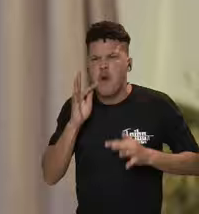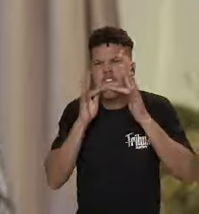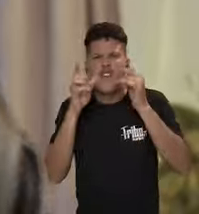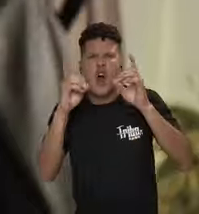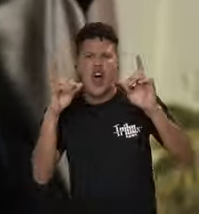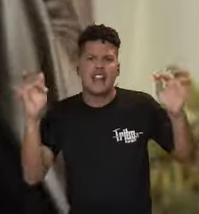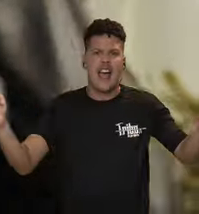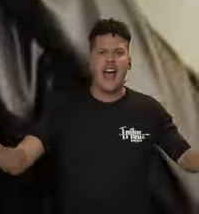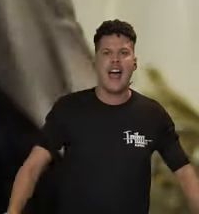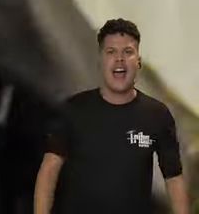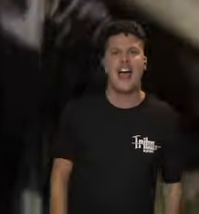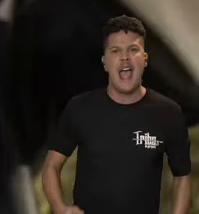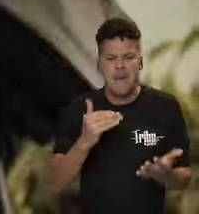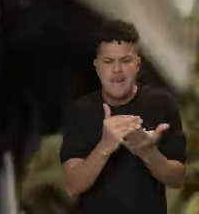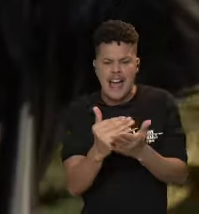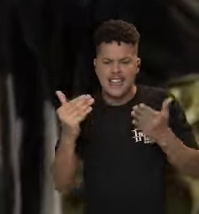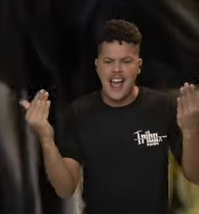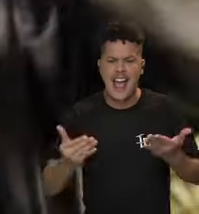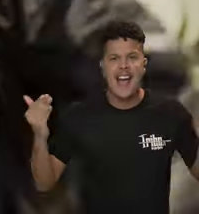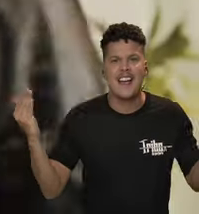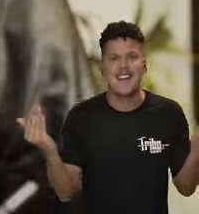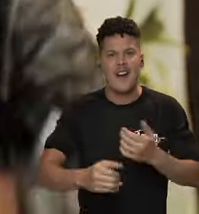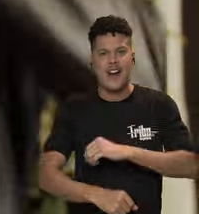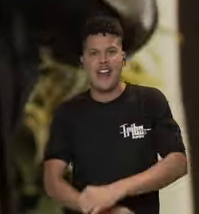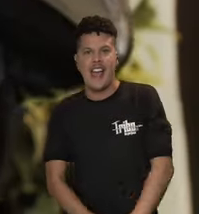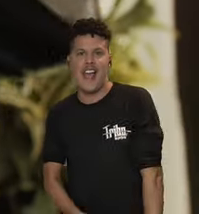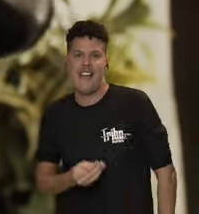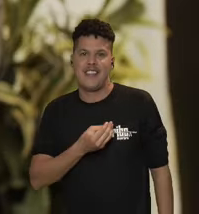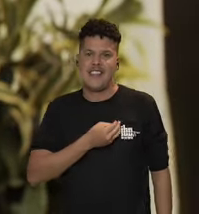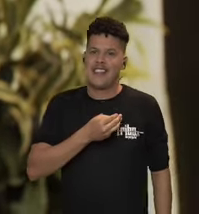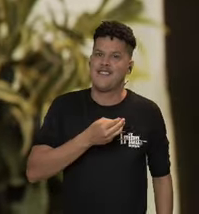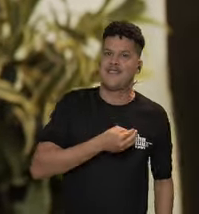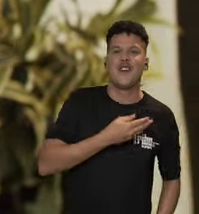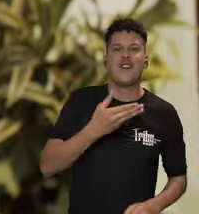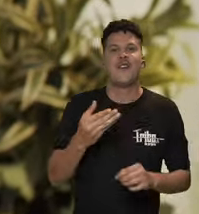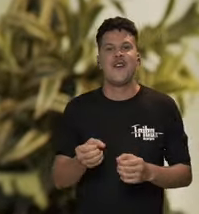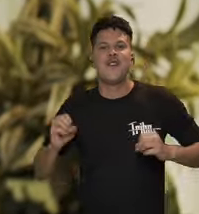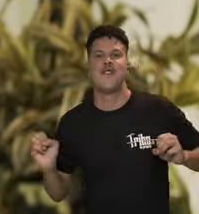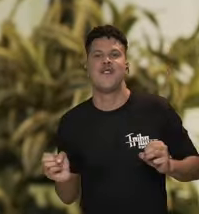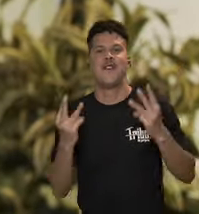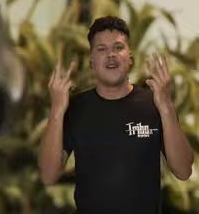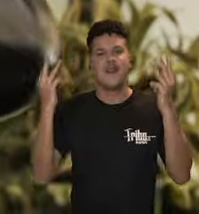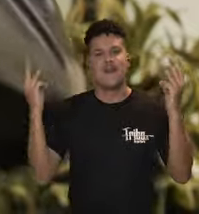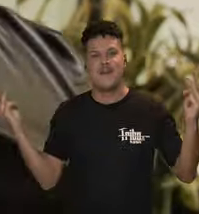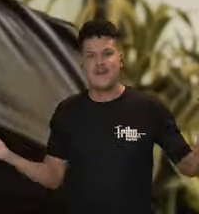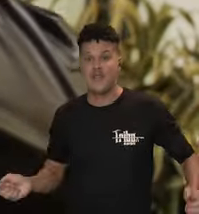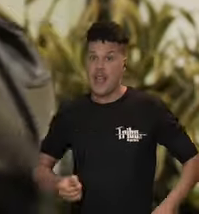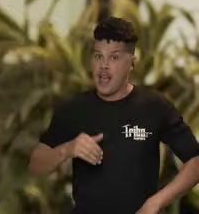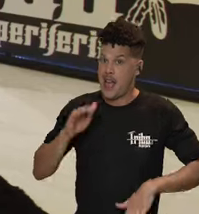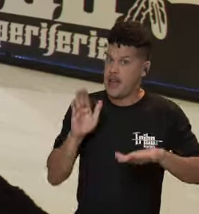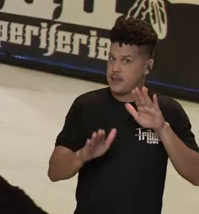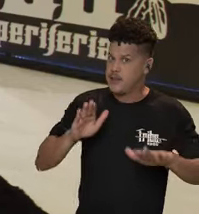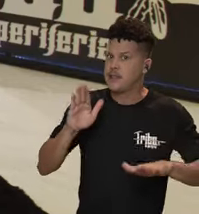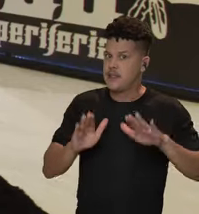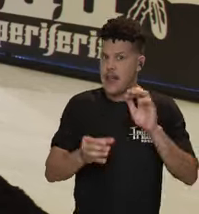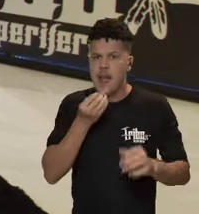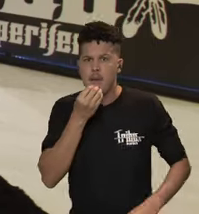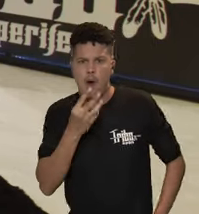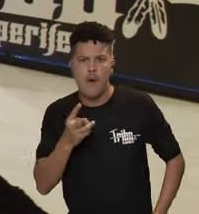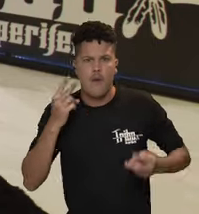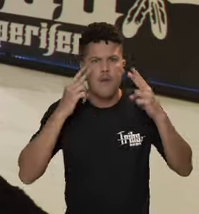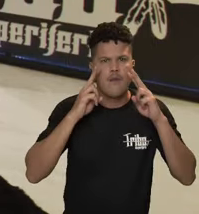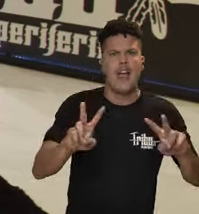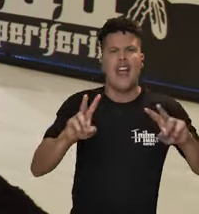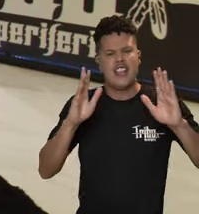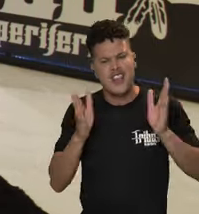foda. Vai ser assim a partir de agora. A vida é um show. E às vezes é bom ver se